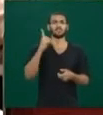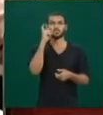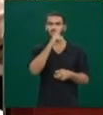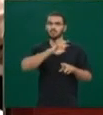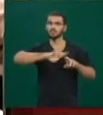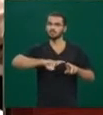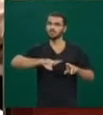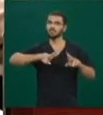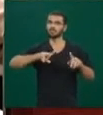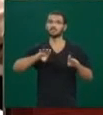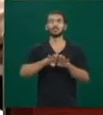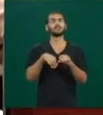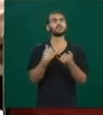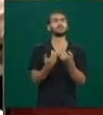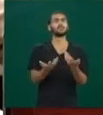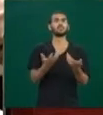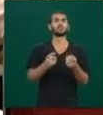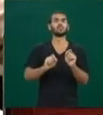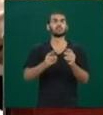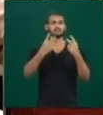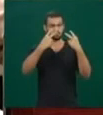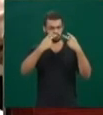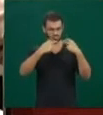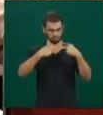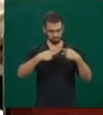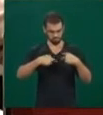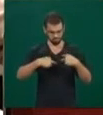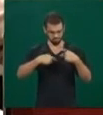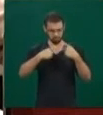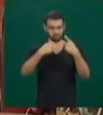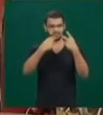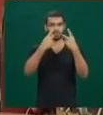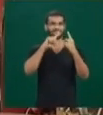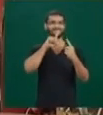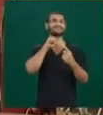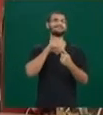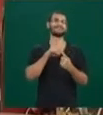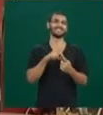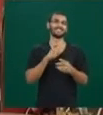comum: fazer uma autoanálise para aprender a administrar melhor o tempo